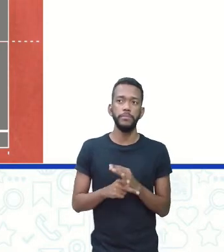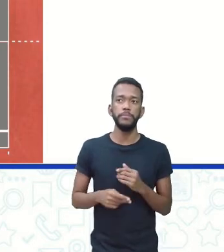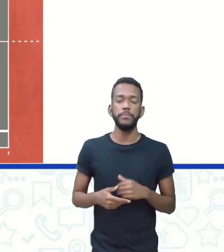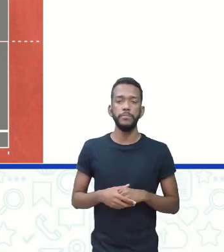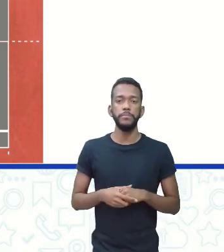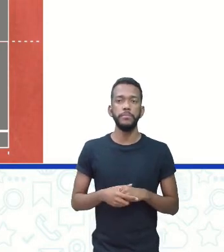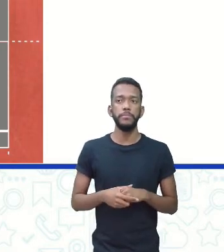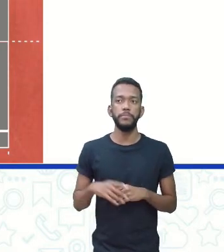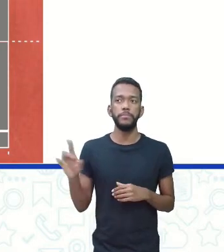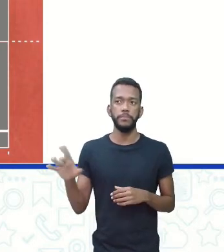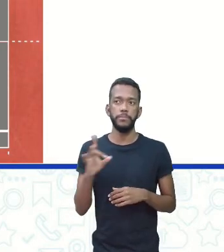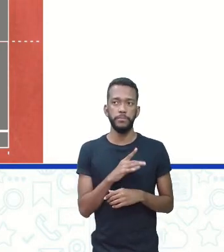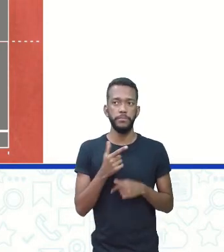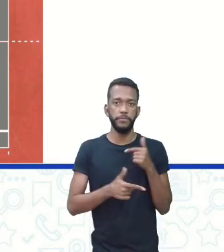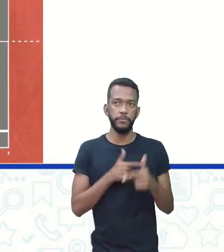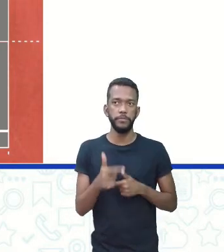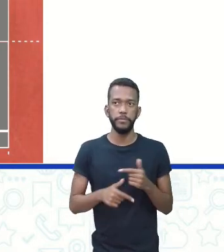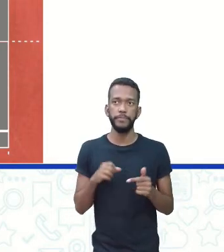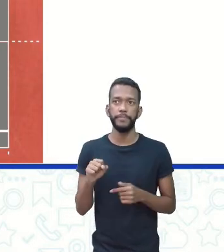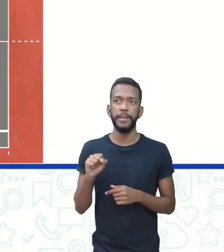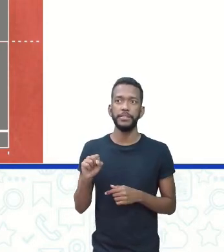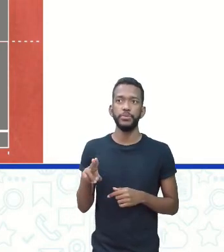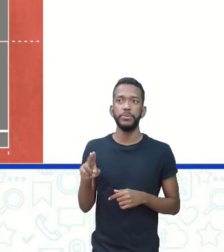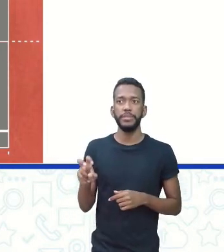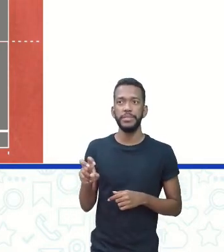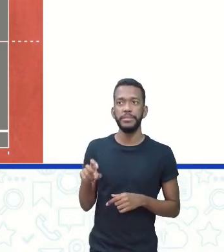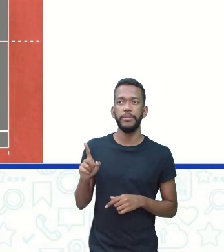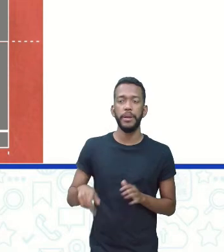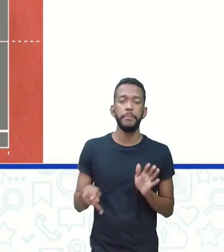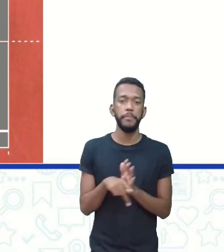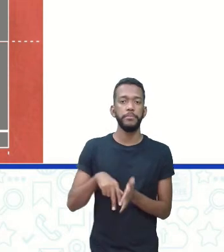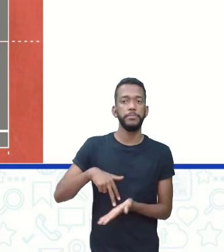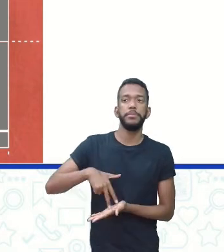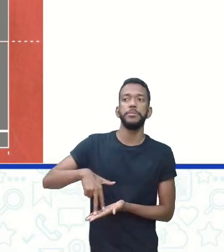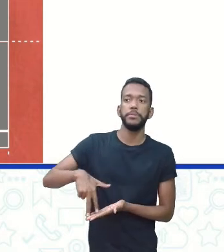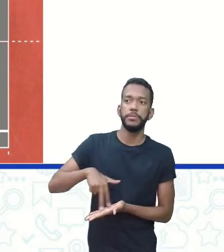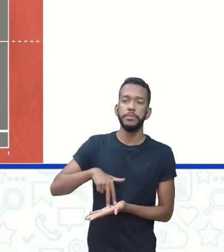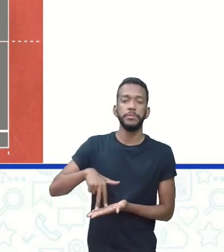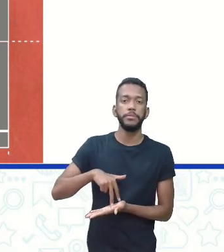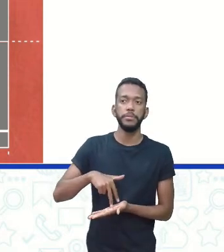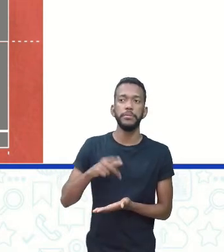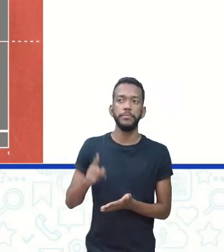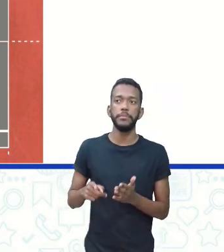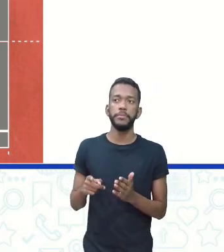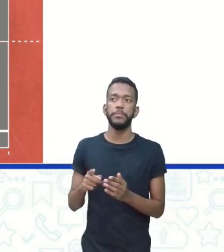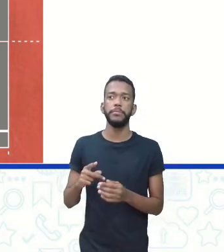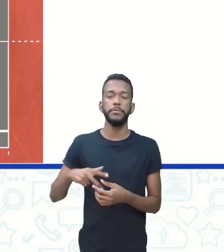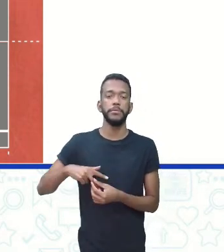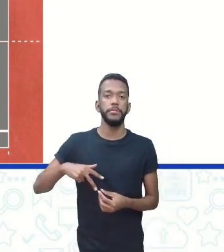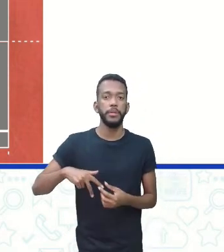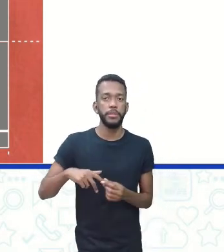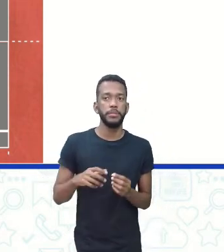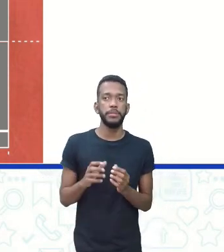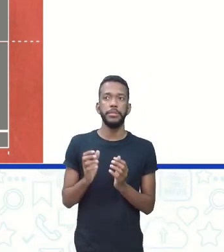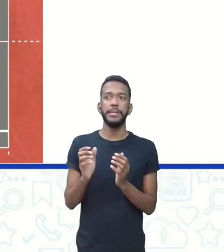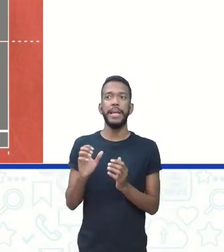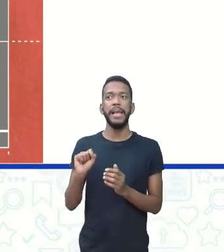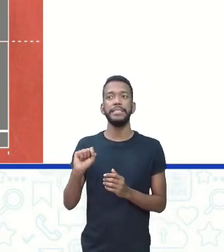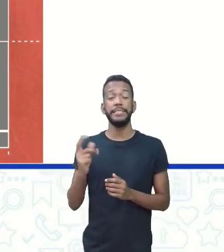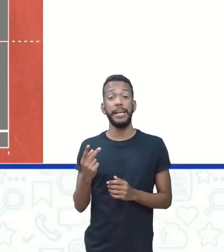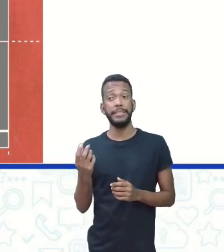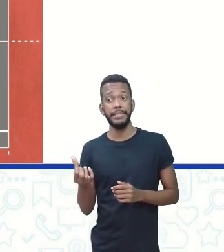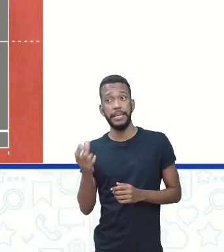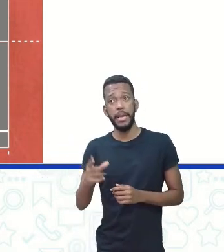pessoa. A SU5 são andantes com comprometimento de membros superiores e a SH6 são pessoas de